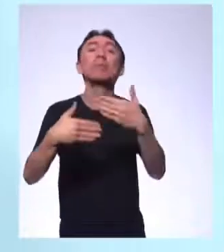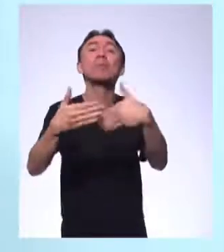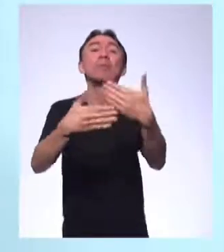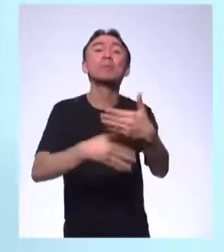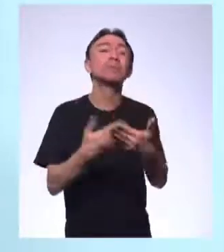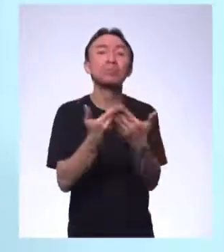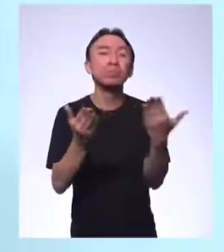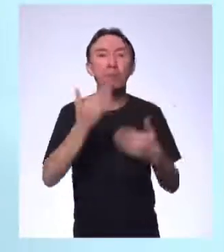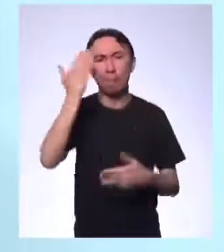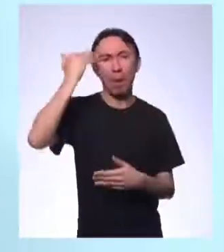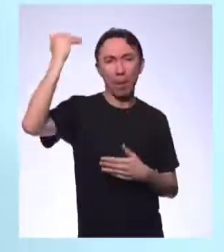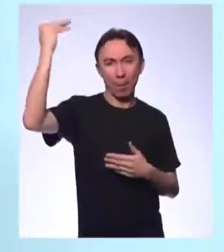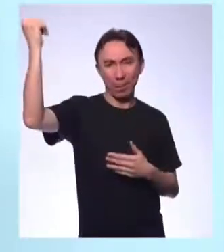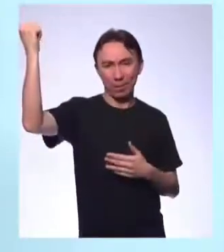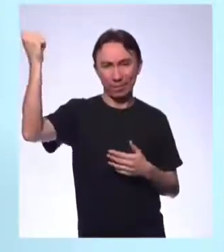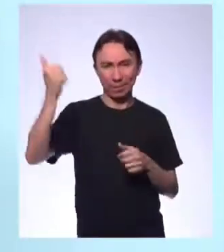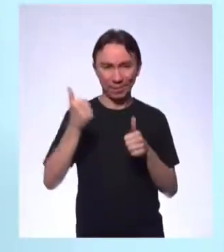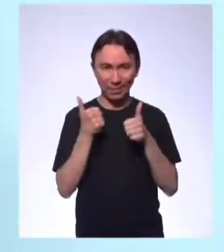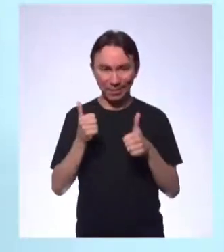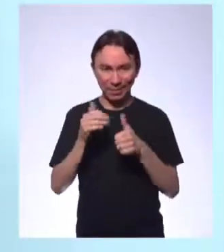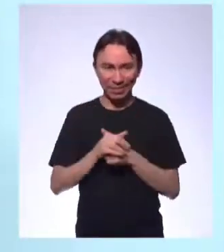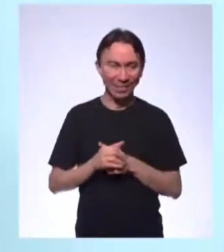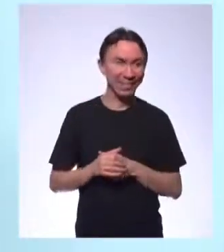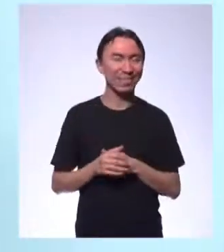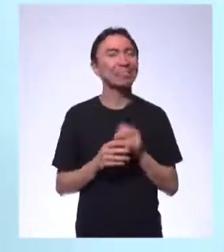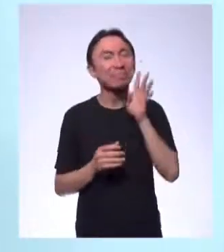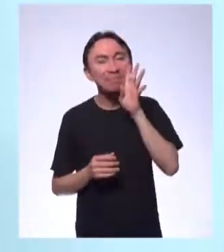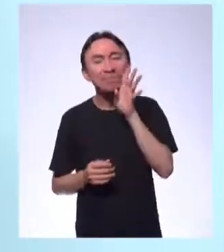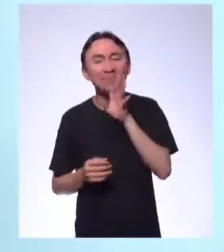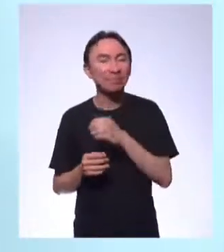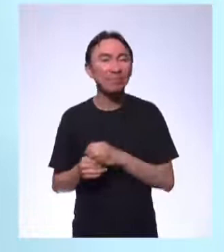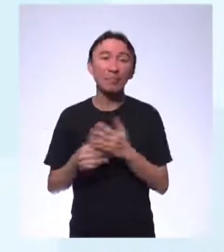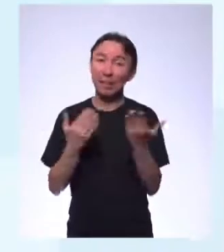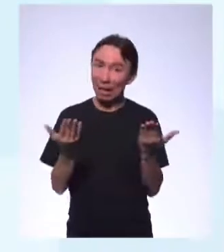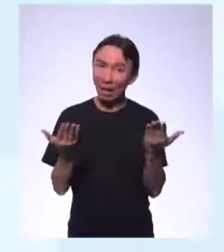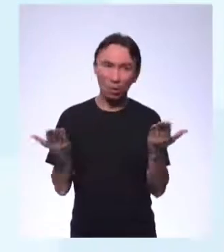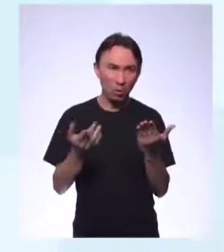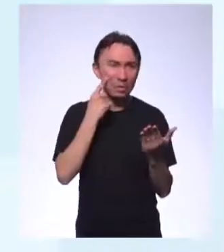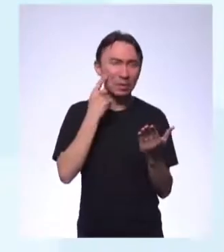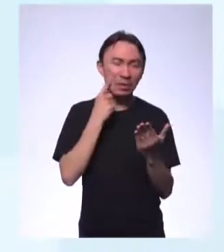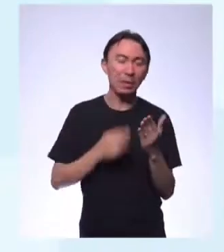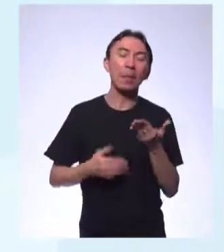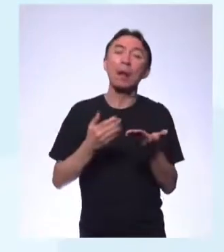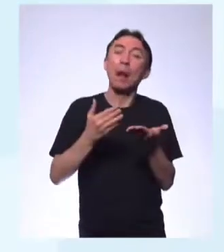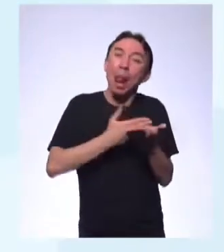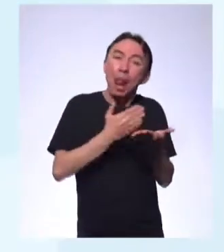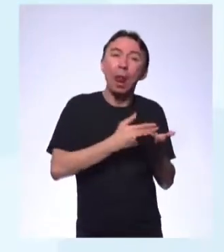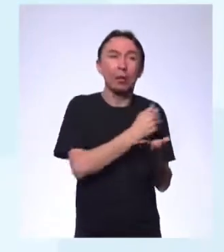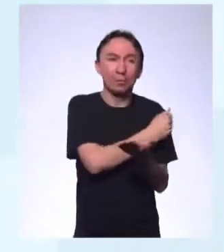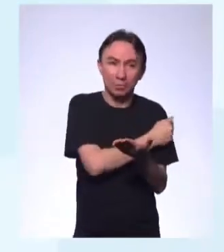aí famosões, tá bom? Então, vai ser bem legal. Gente, então agora, responda as atividades do caderno do